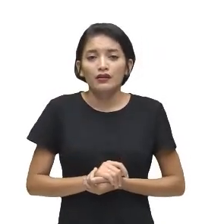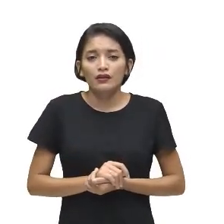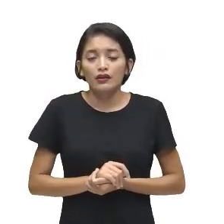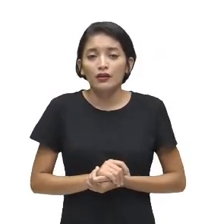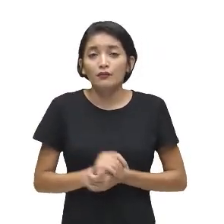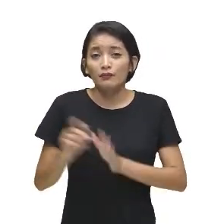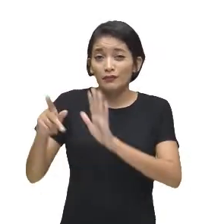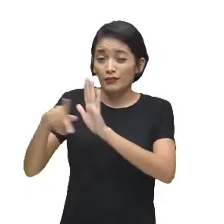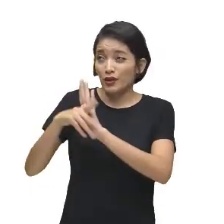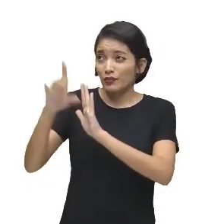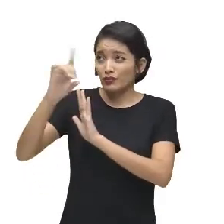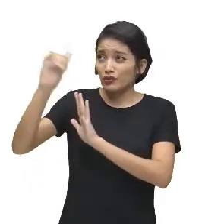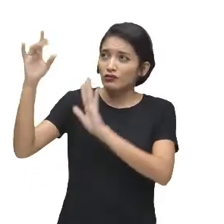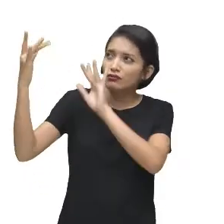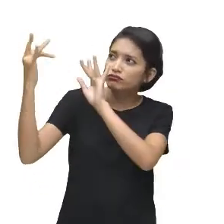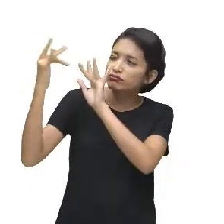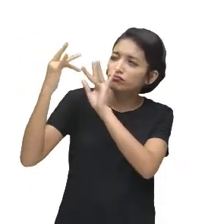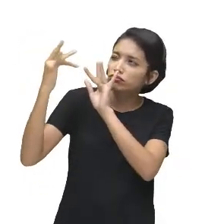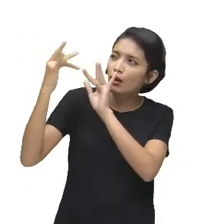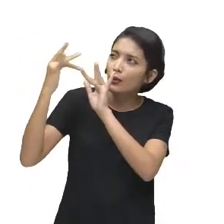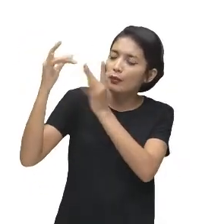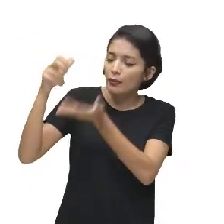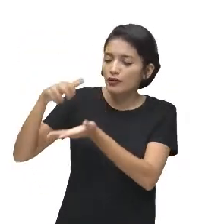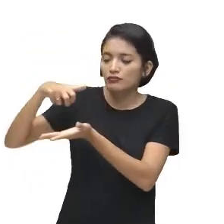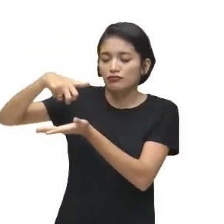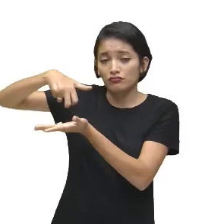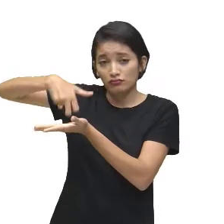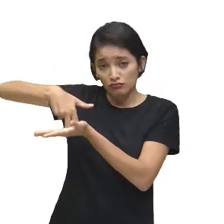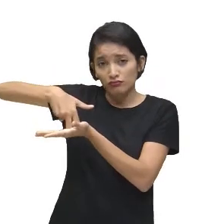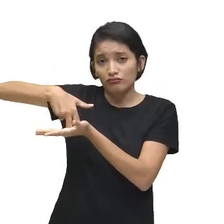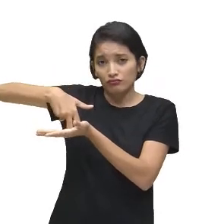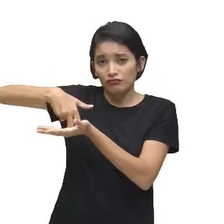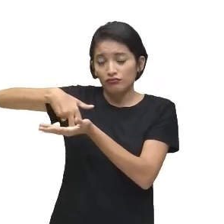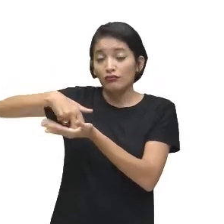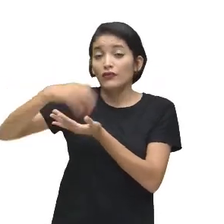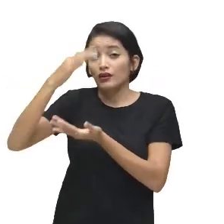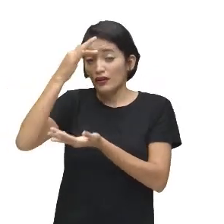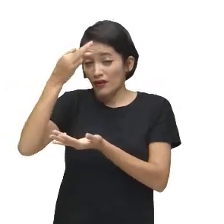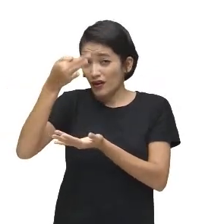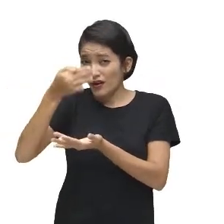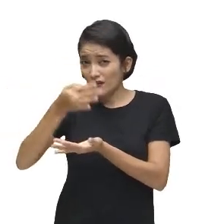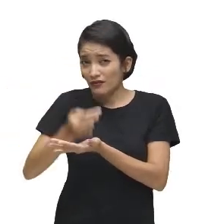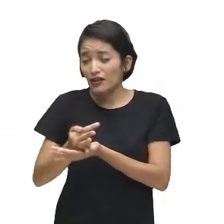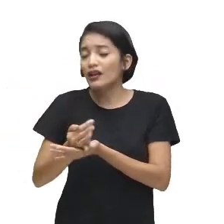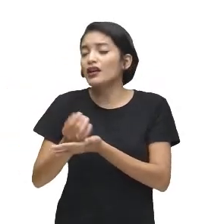com Deus. E essa fé é que muitas das vezes